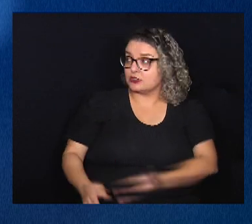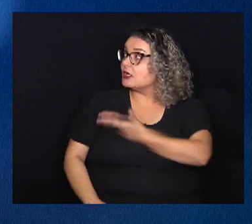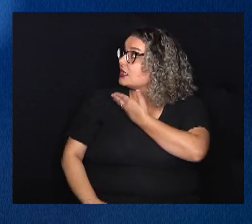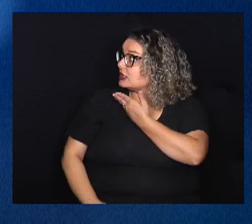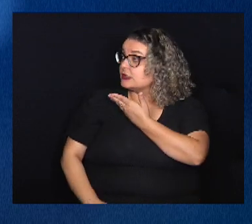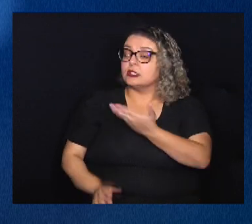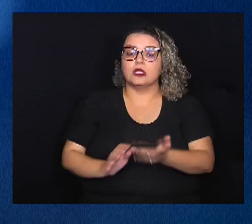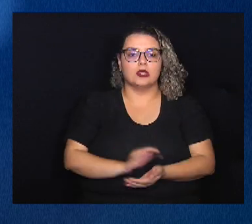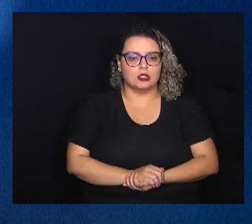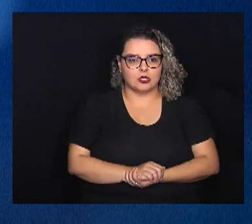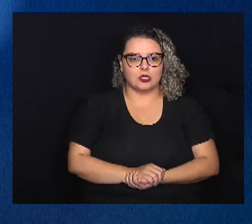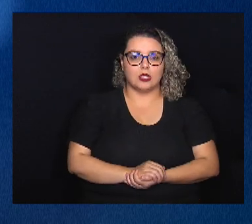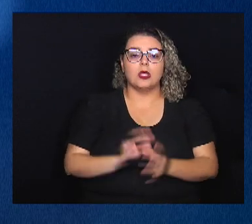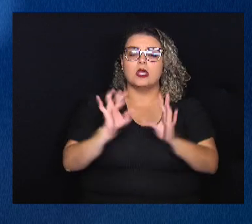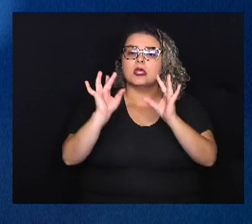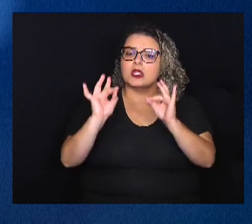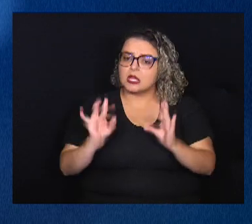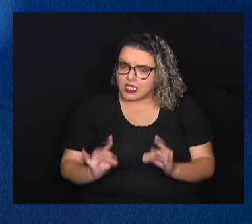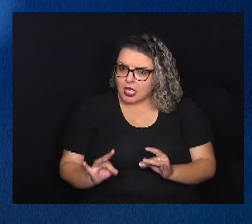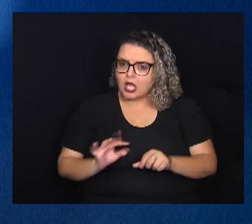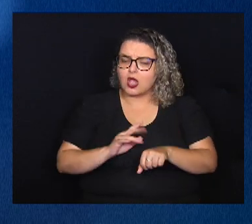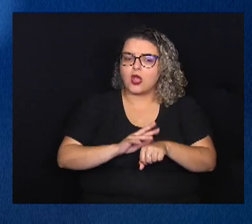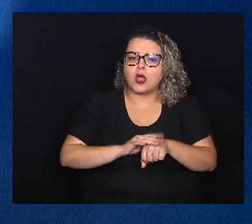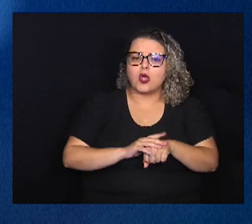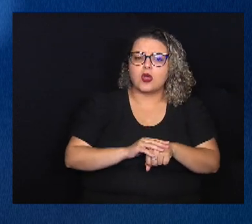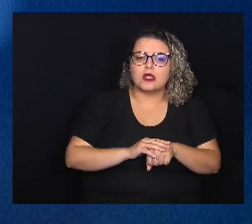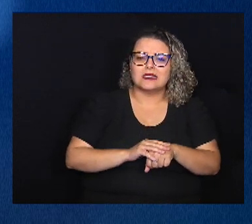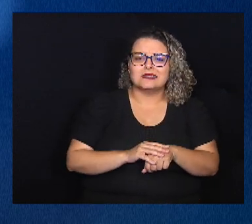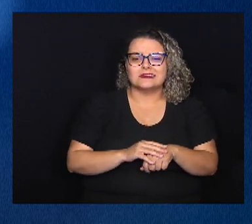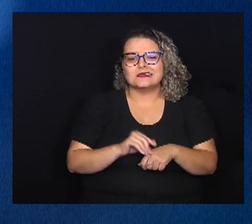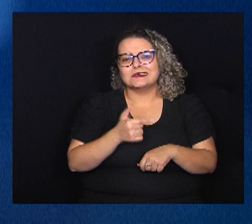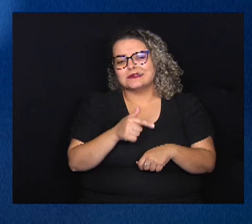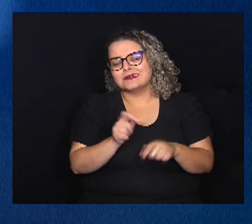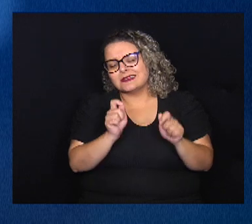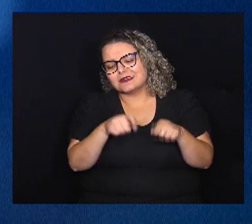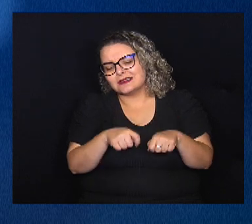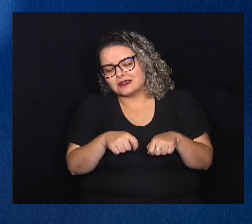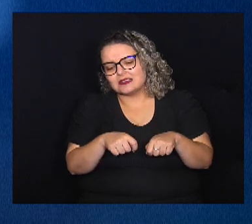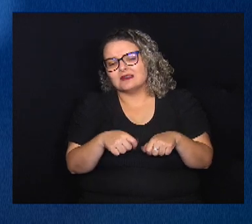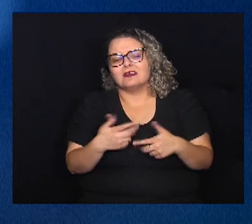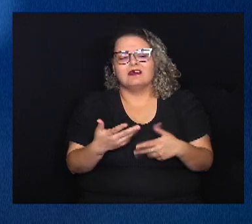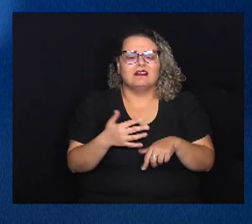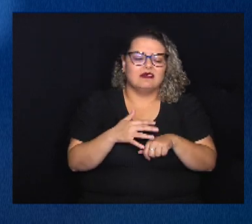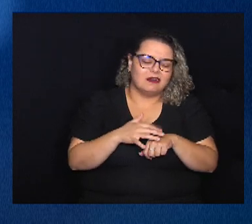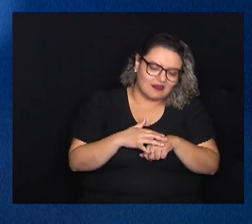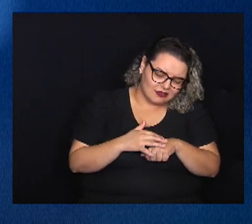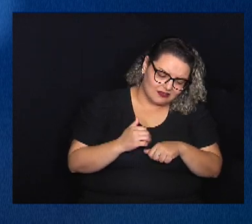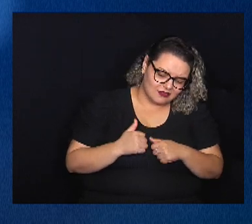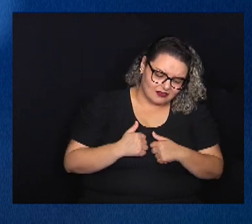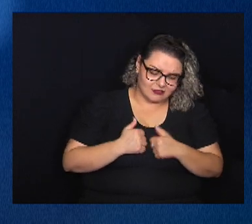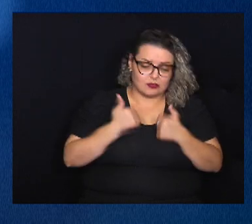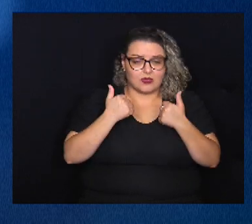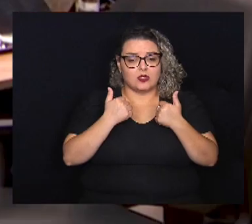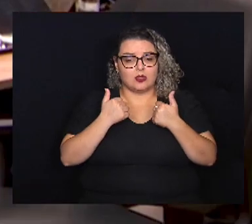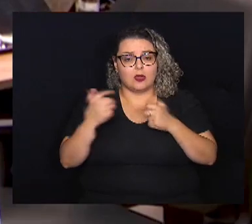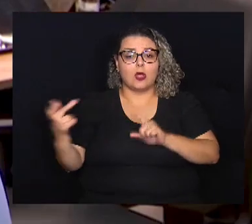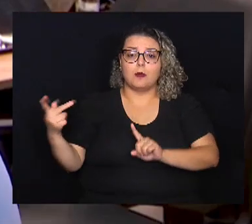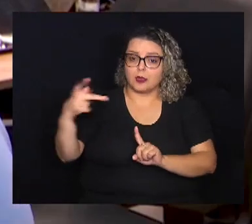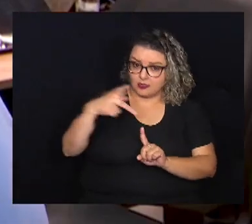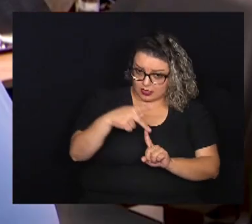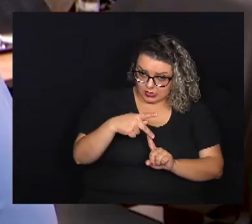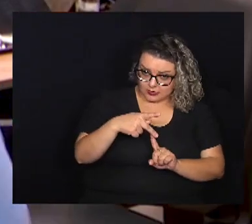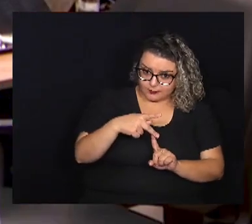que dispõe sobre as doenças incapacitantes para fins de imunidade contributiva previdenciária